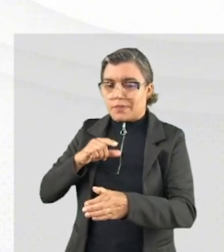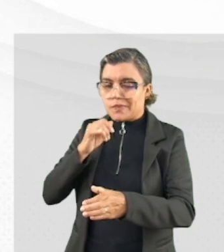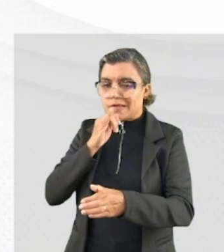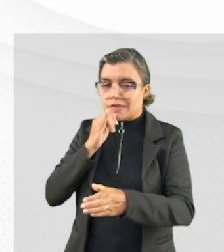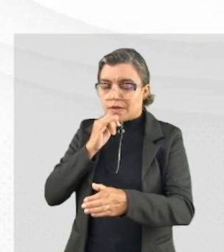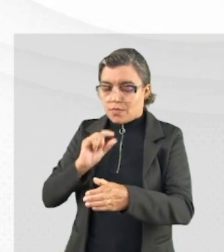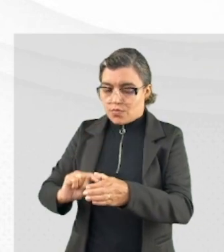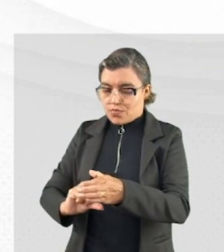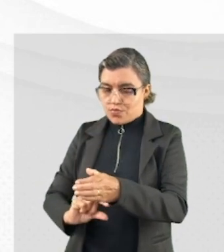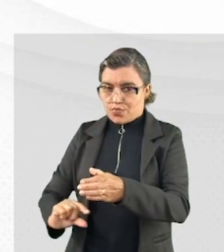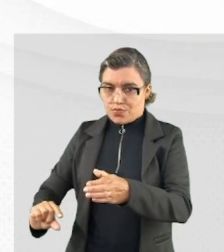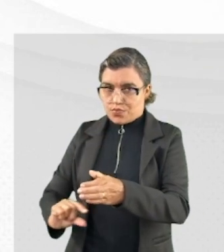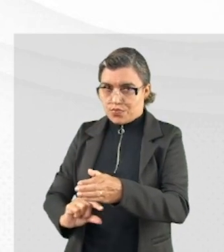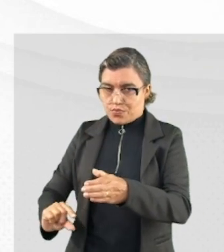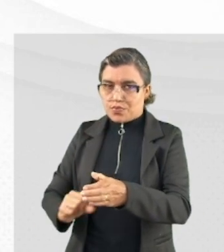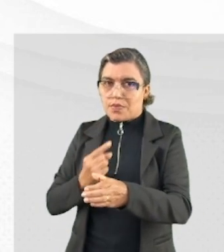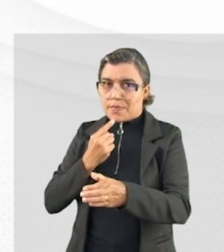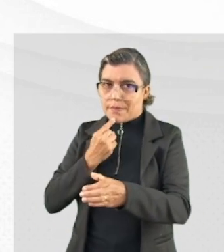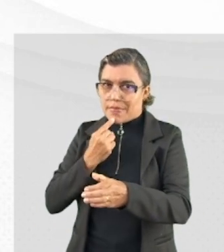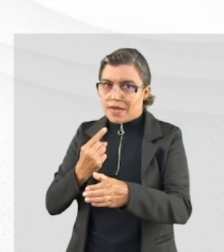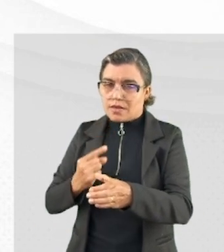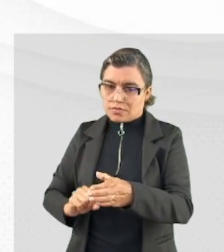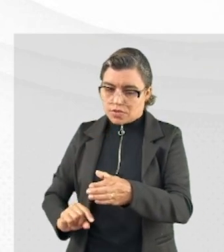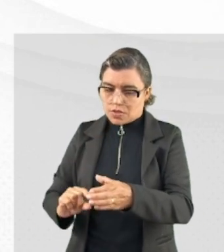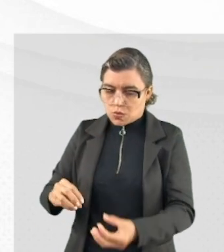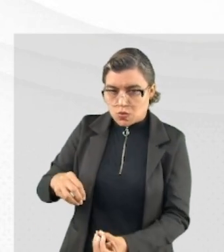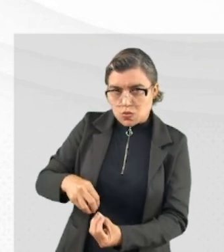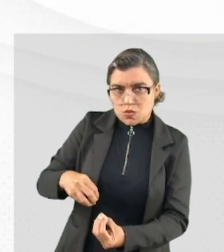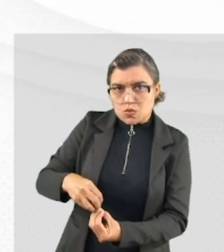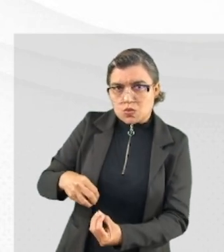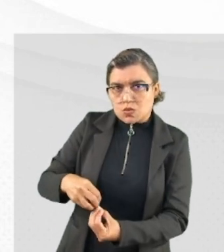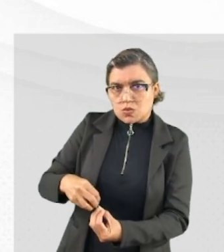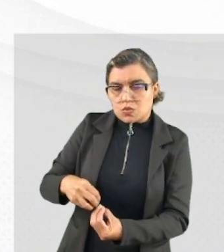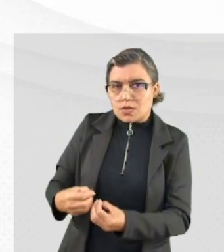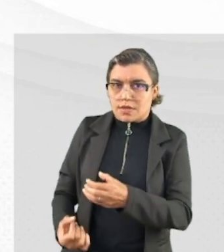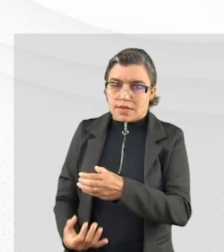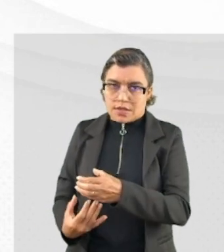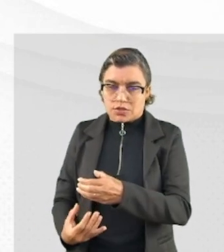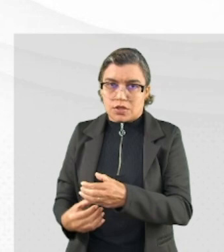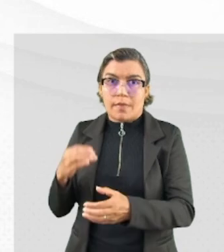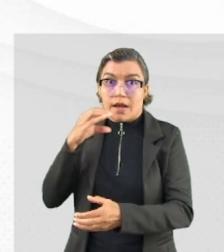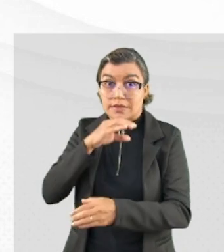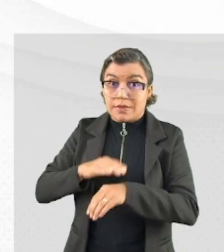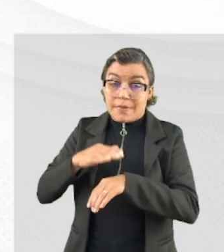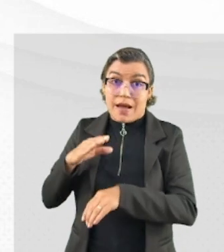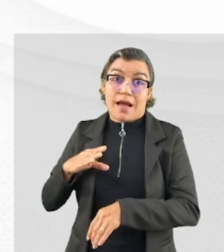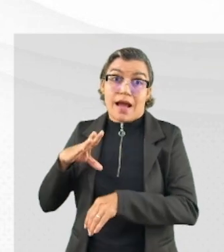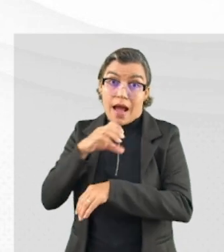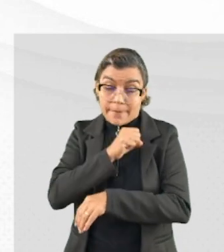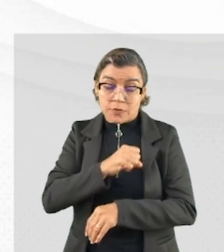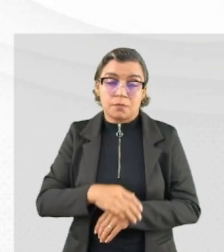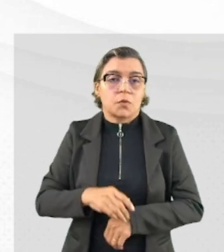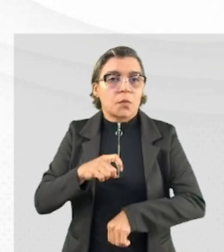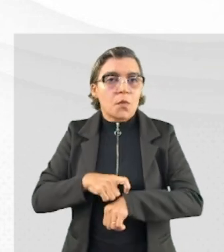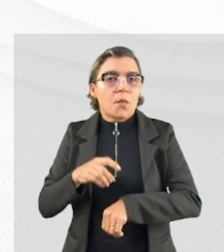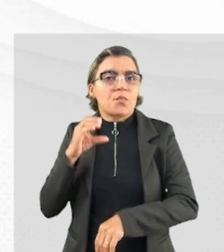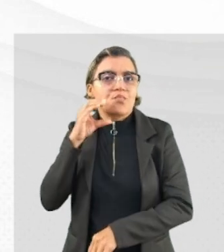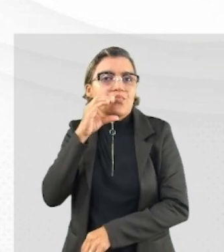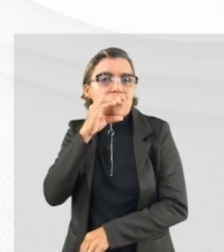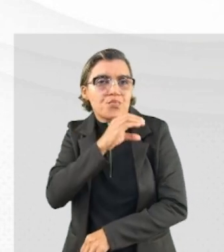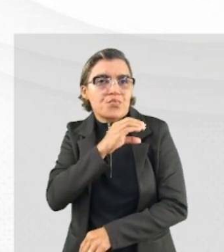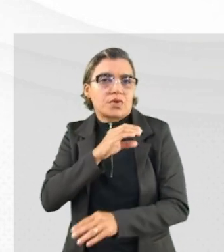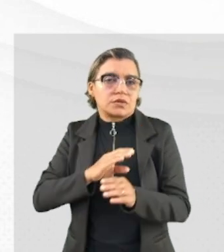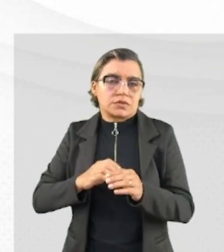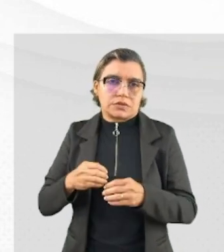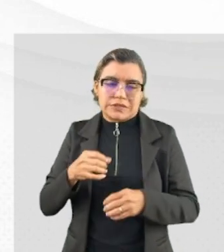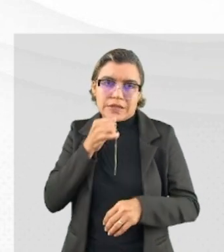próxima da chama, isso aqui, ó, ela vai aquecer mais rápido. No que ela aquece, ela aumenta